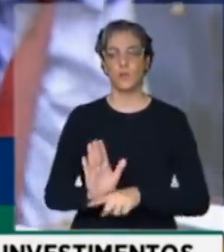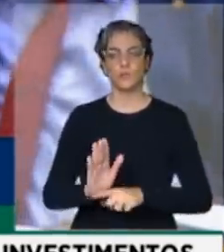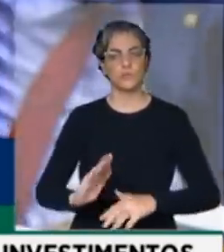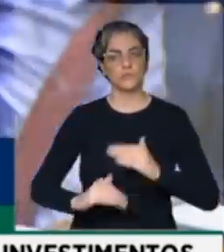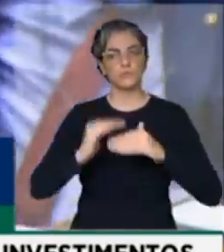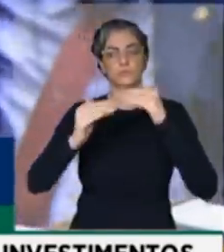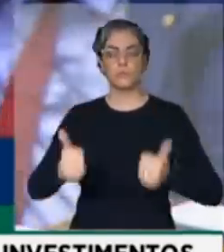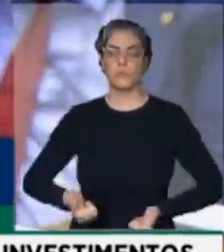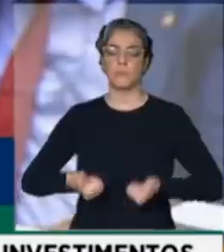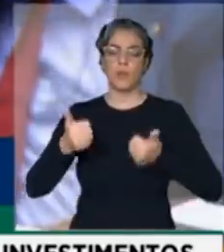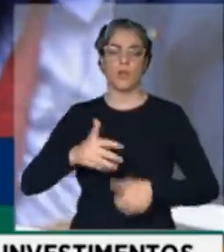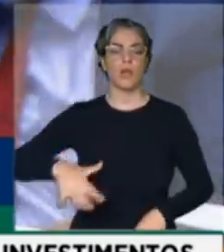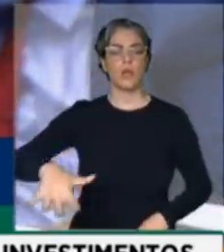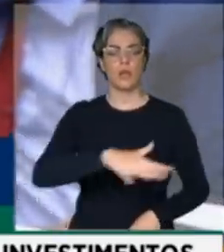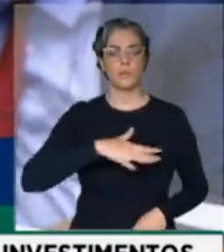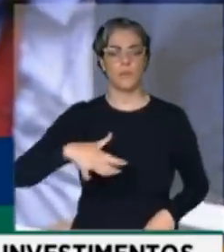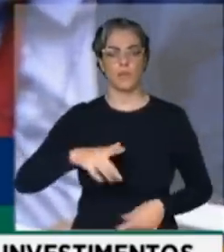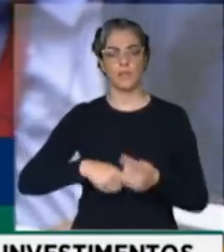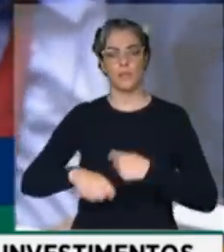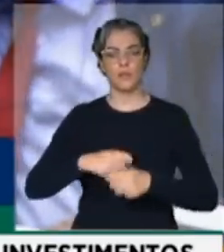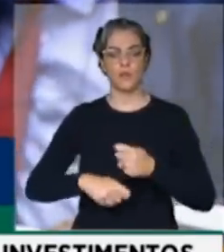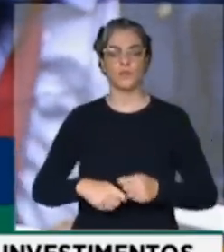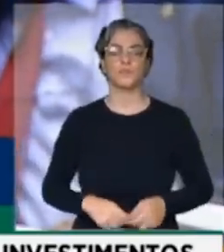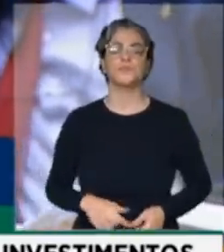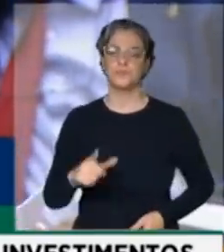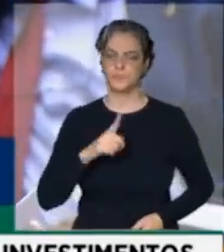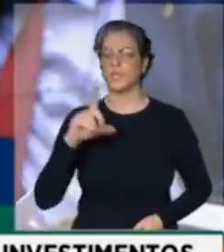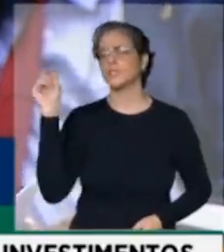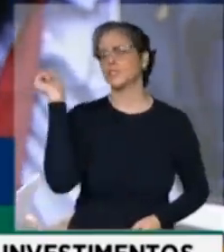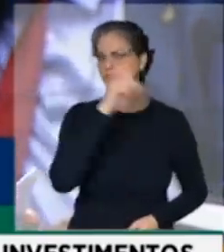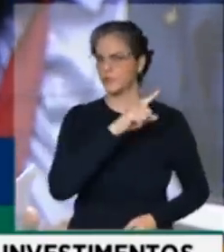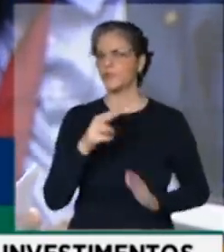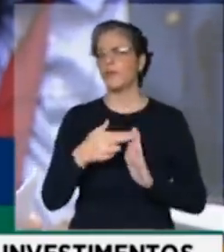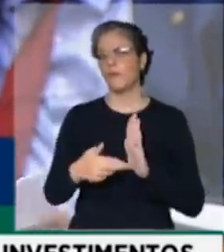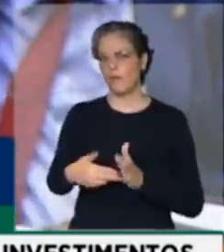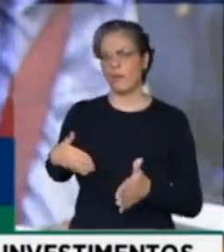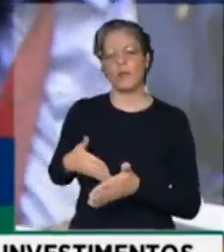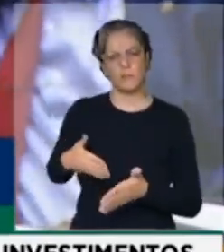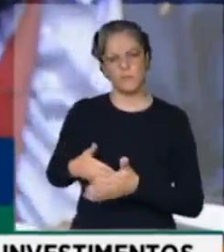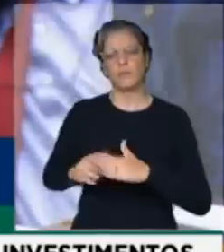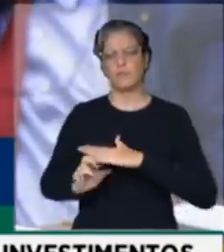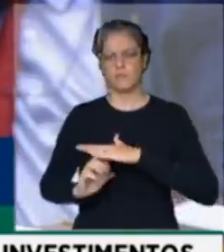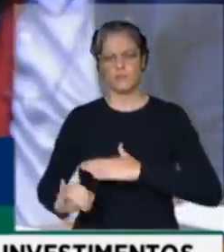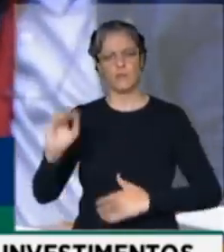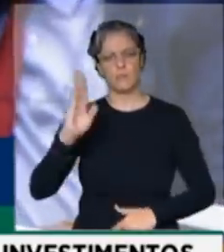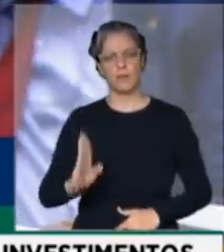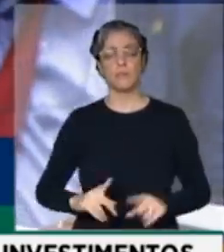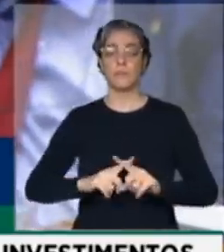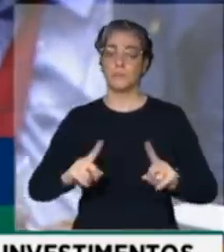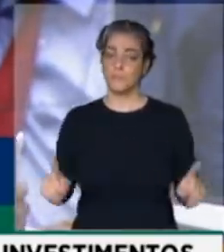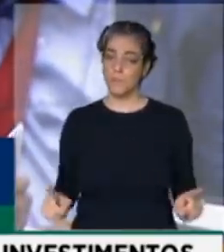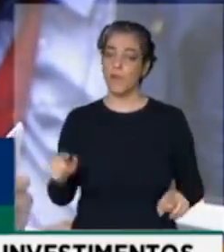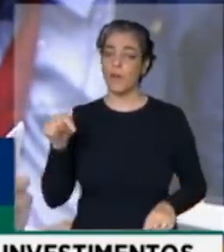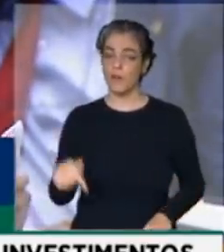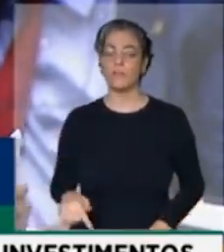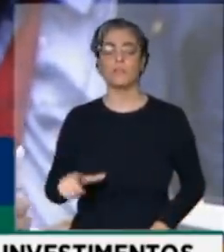mesmo com todas essas dificuldades impostas a empresas, a startups brasileiras, no Brasil, o Brasil é o país, né, que fez